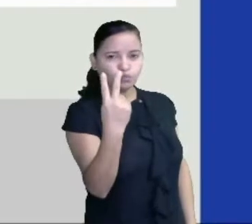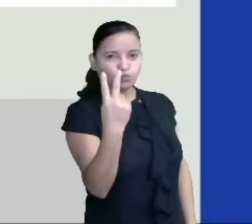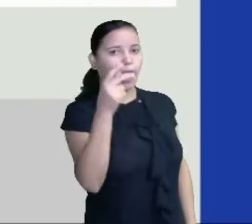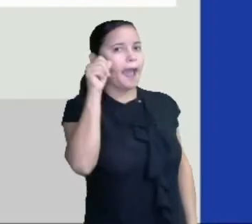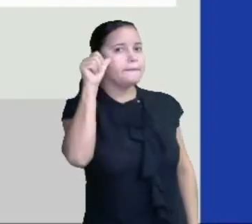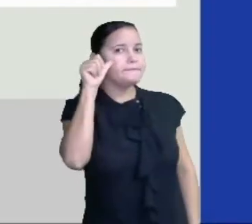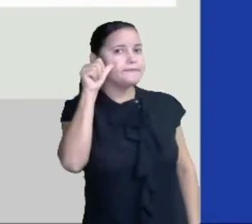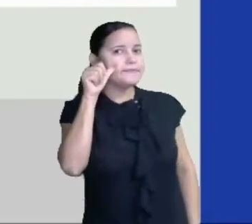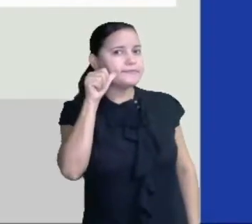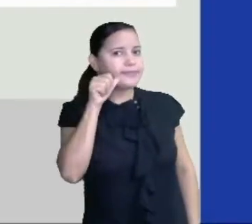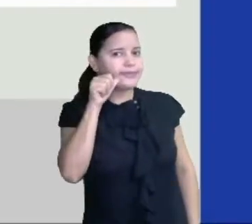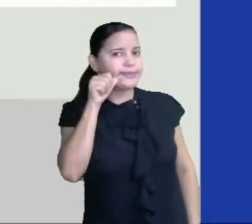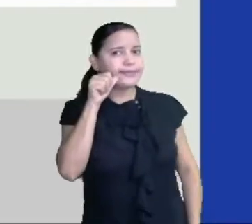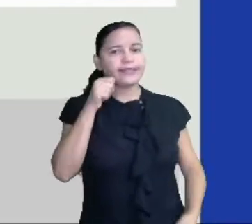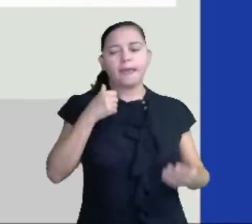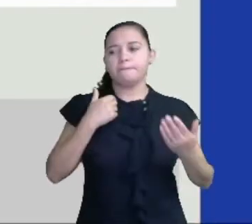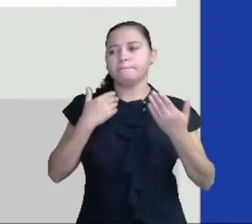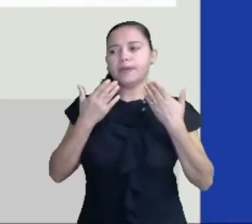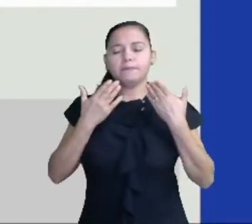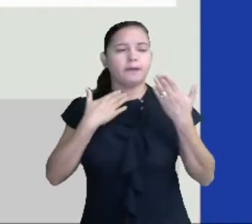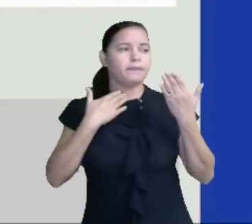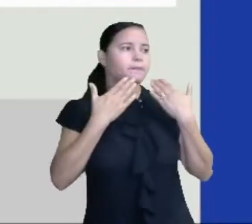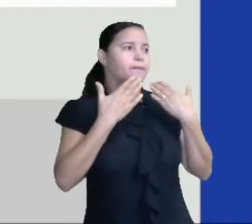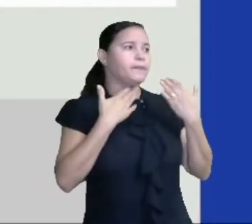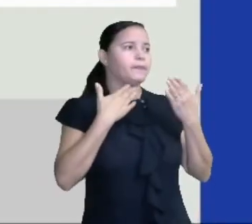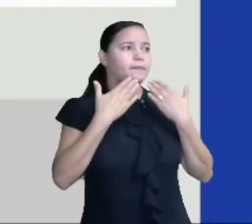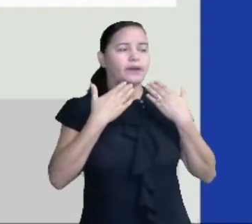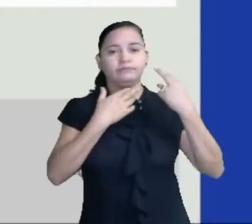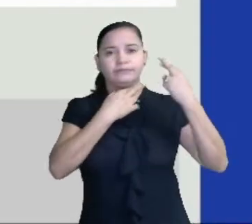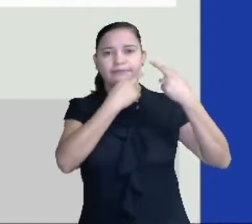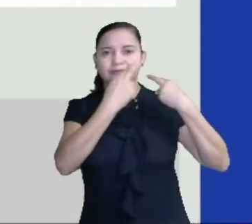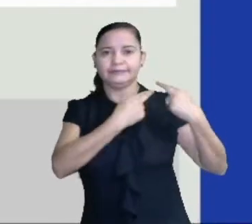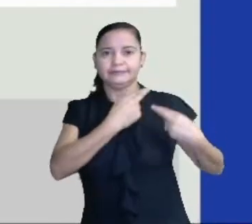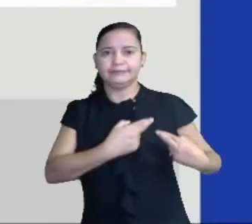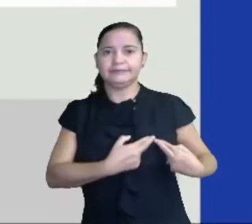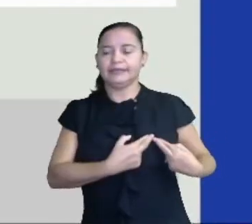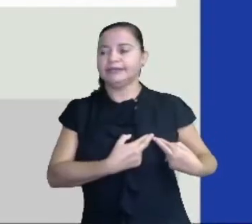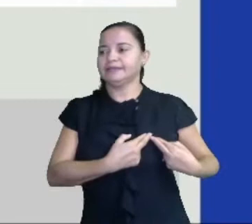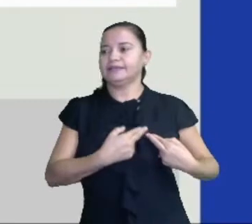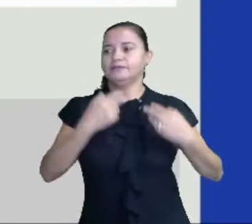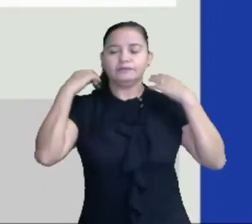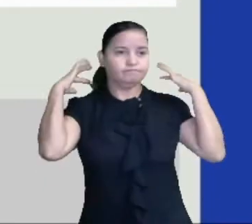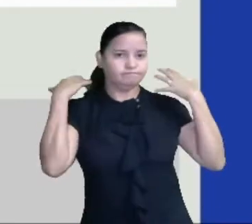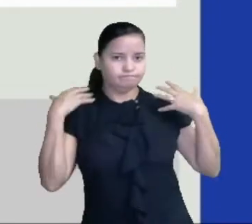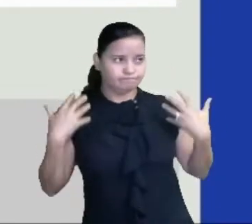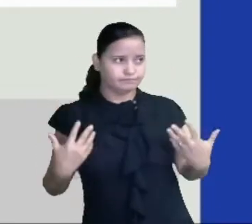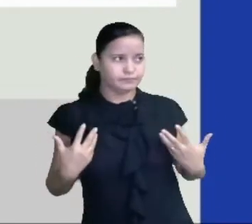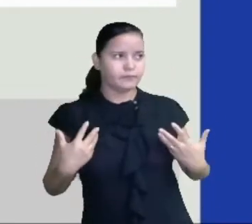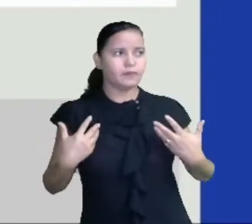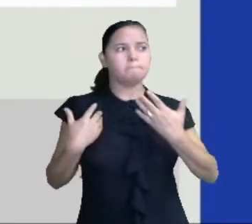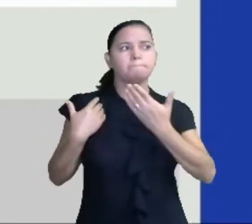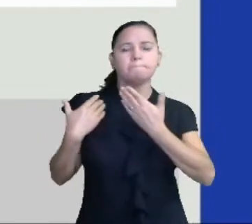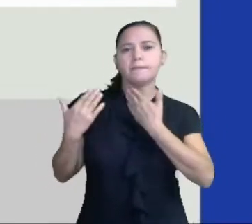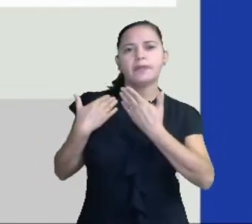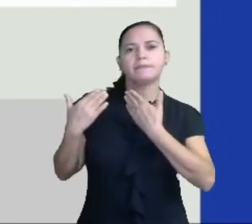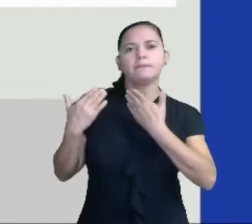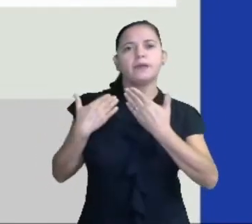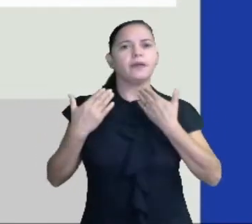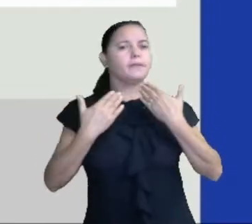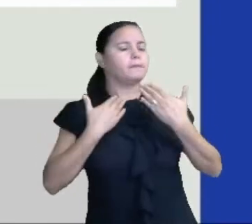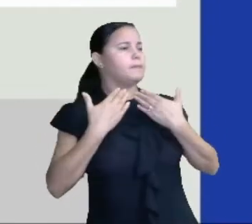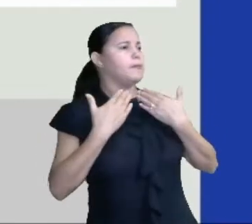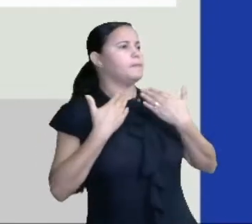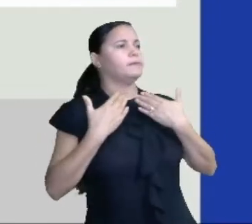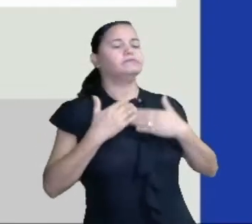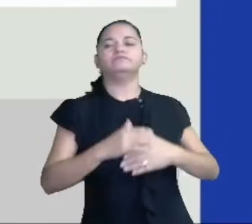amigas, certo? A primeira amiga dela diz assim: será que daria